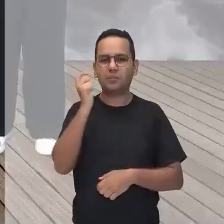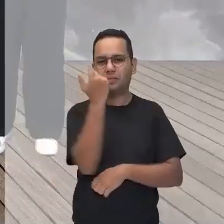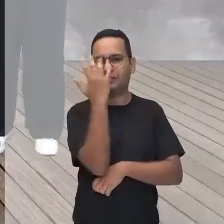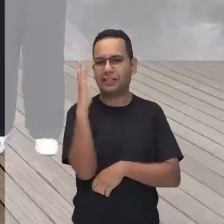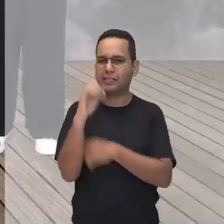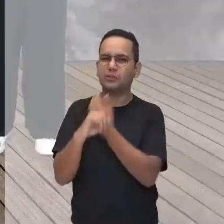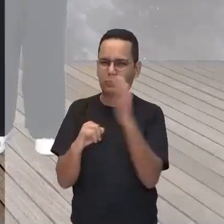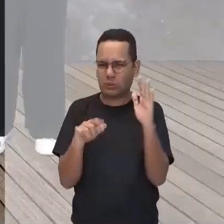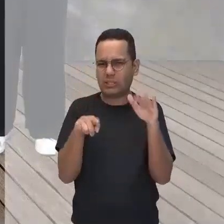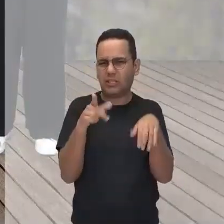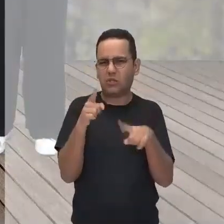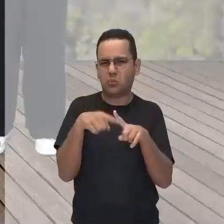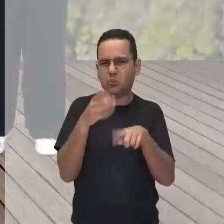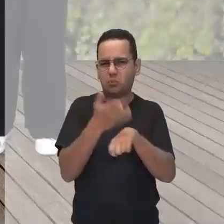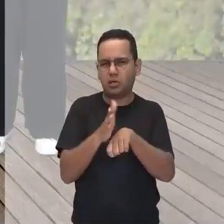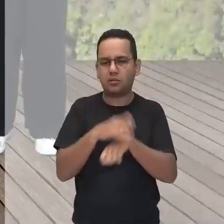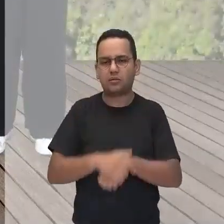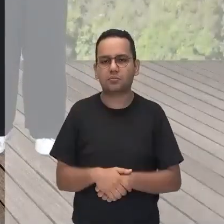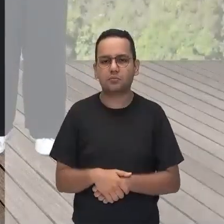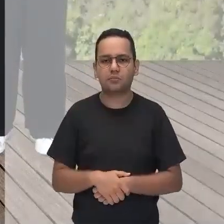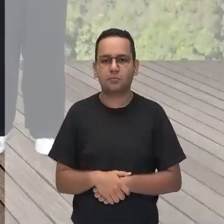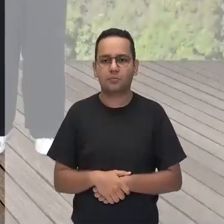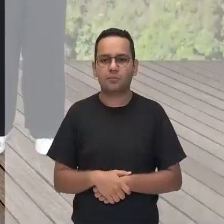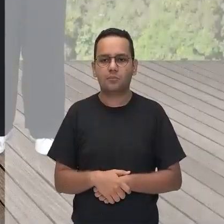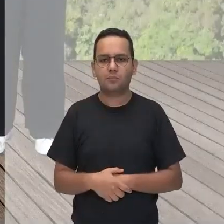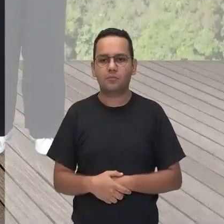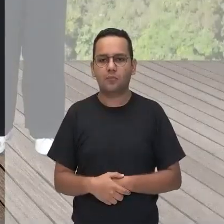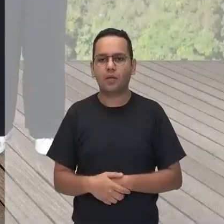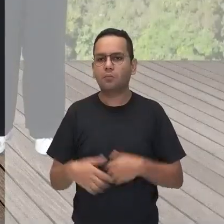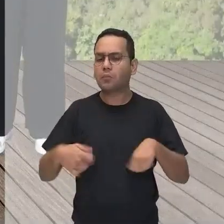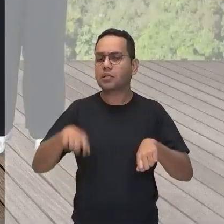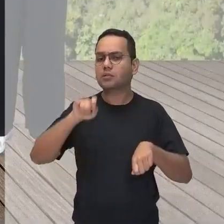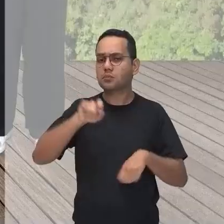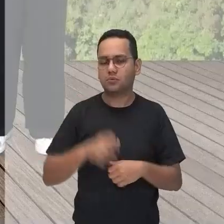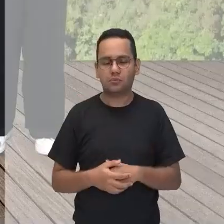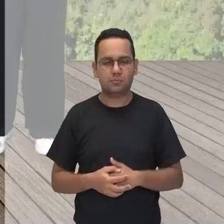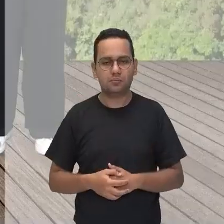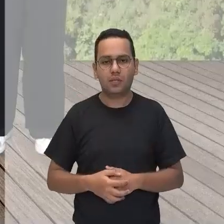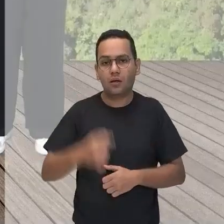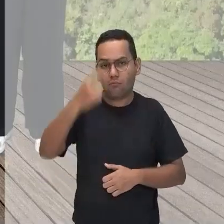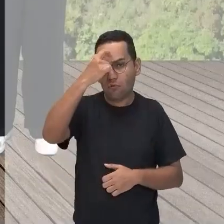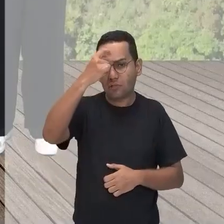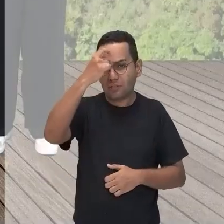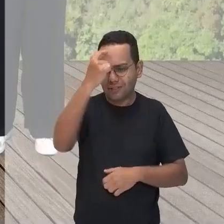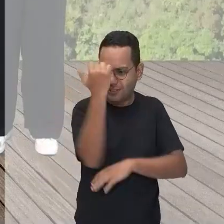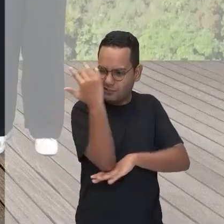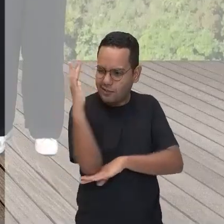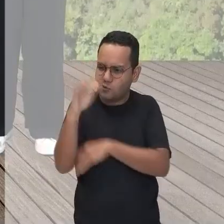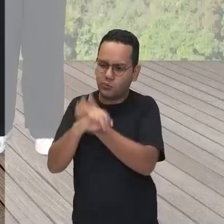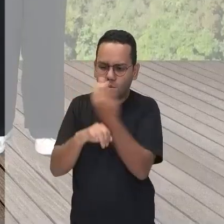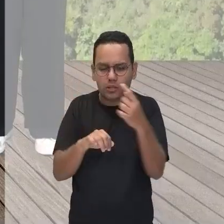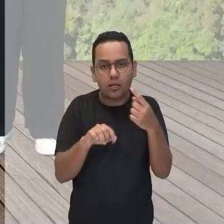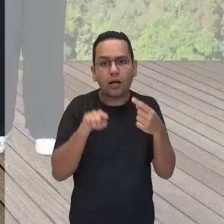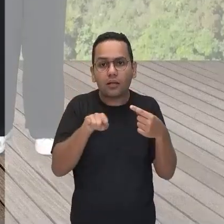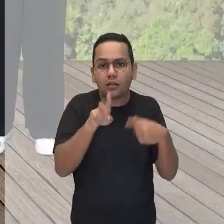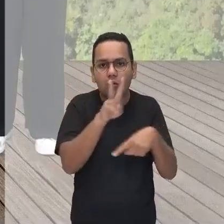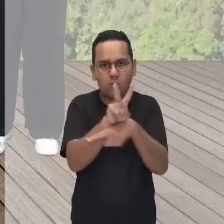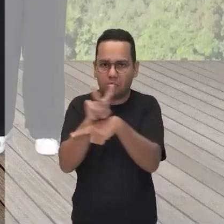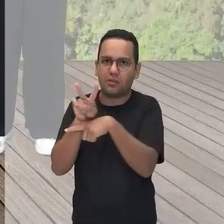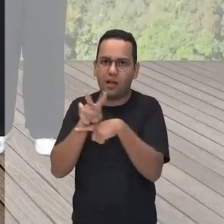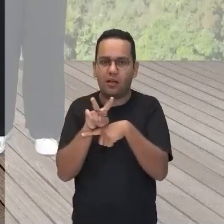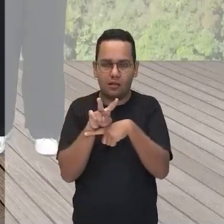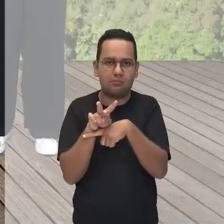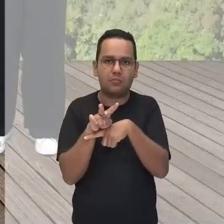é importante também que a gente tenha consciência de preservar esse meio, né, onde está sendo realizado aquela